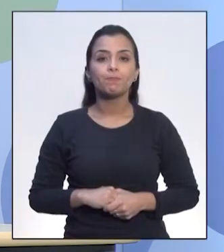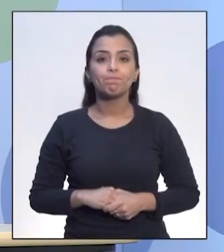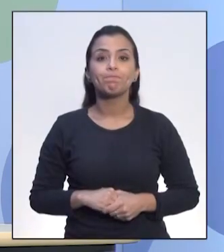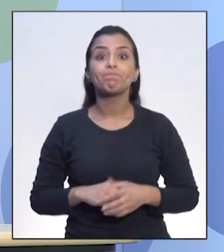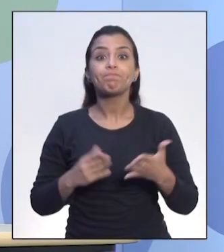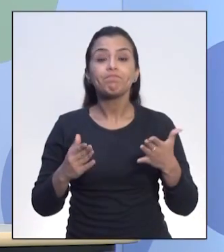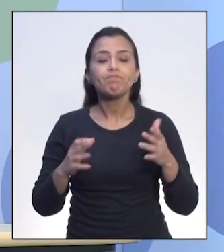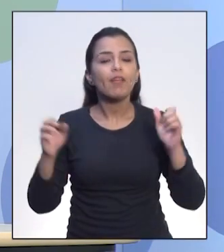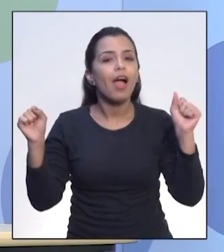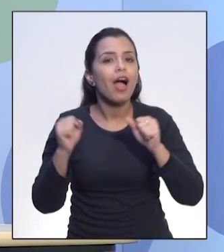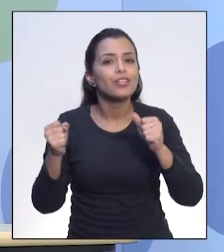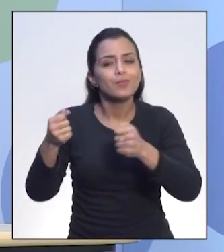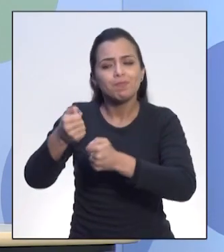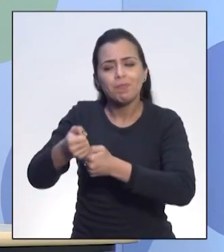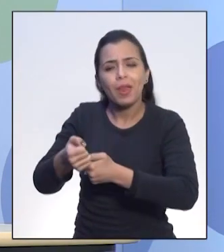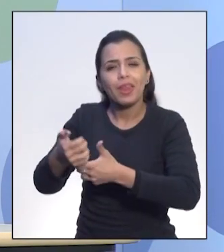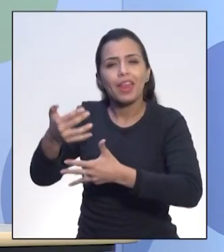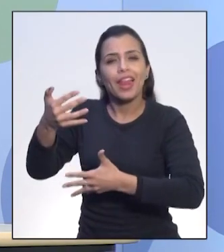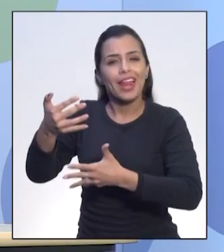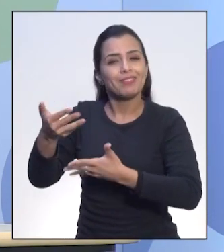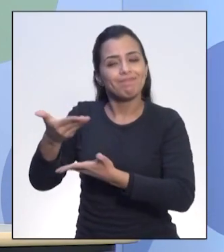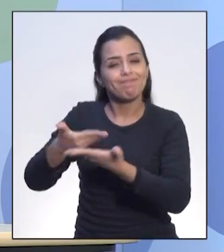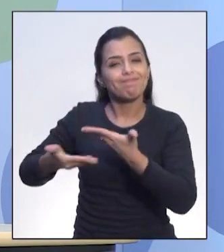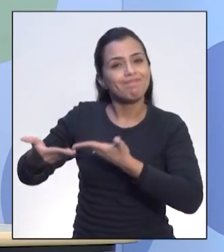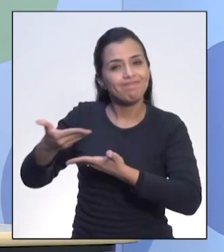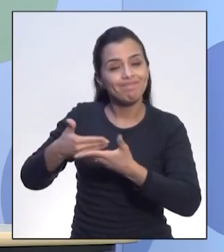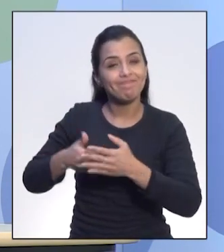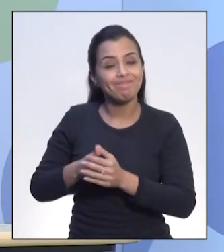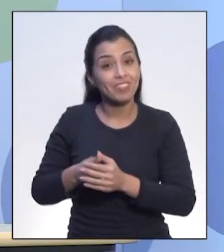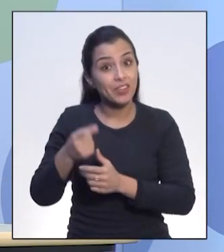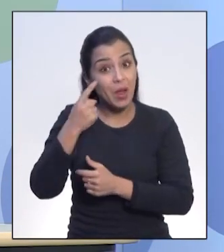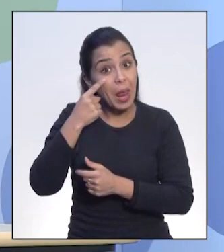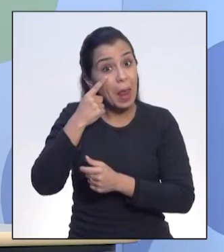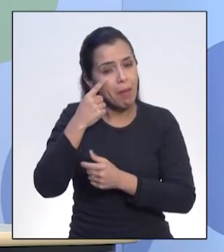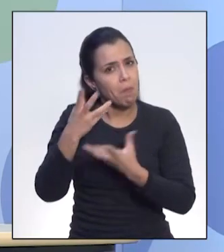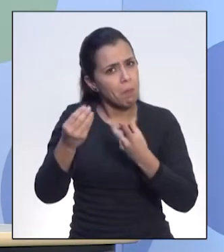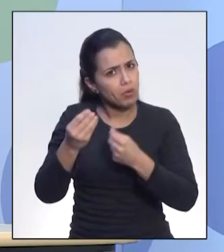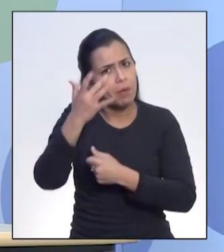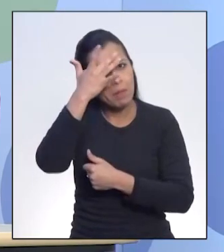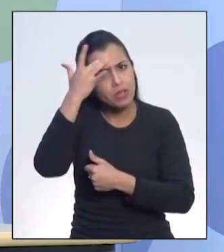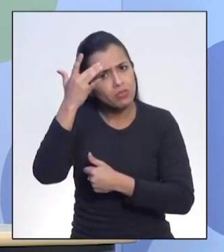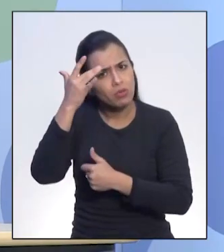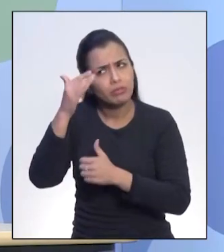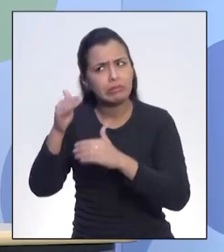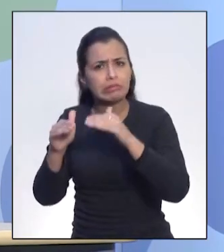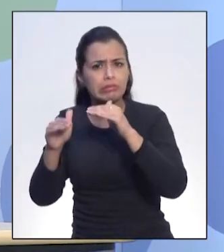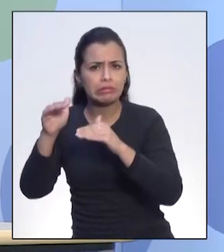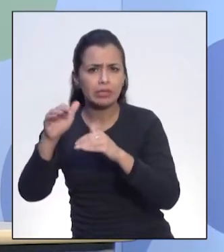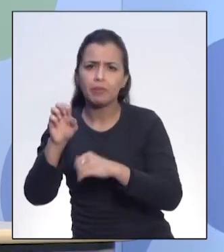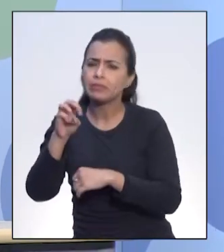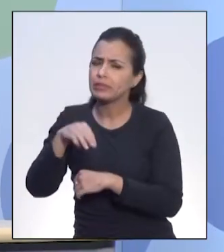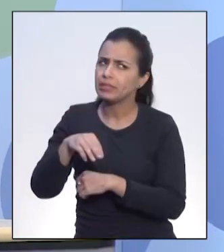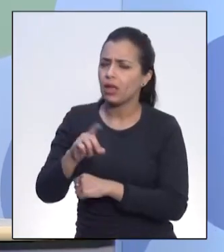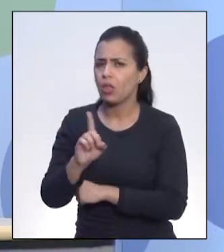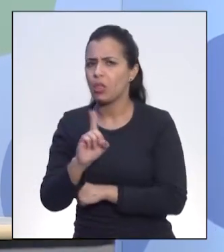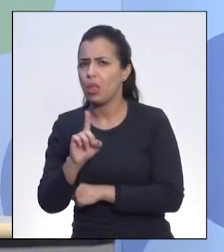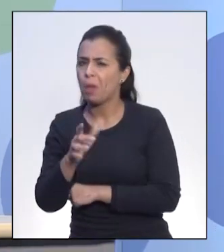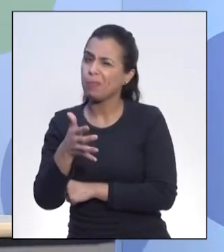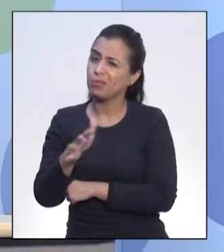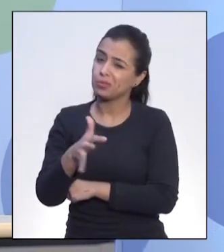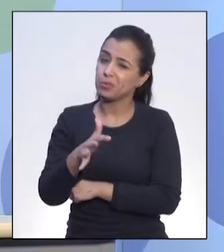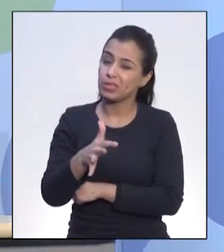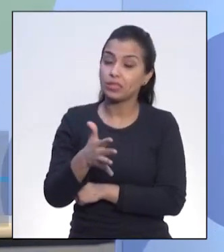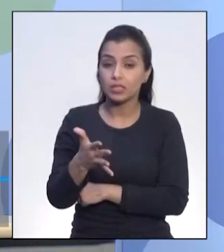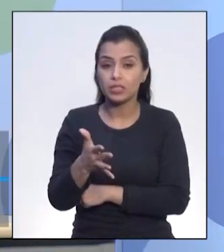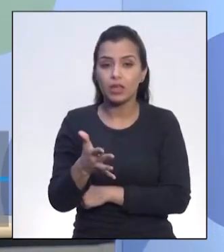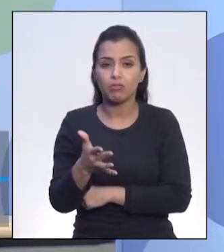Gente, adoro ver as interações de vocês aqui. Então, vamos lá. Muitos de vocês ficaram ali em cima do muro, do sim, do não, do mais ou menos. Então,